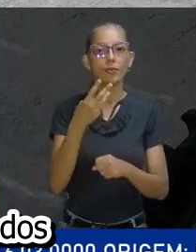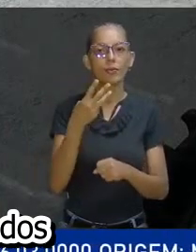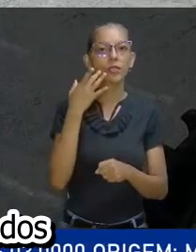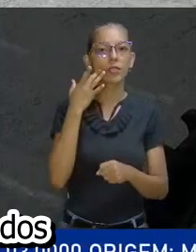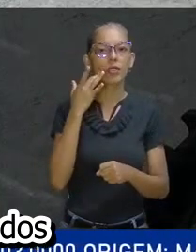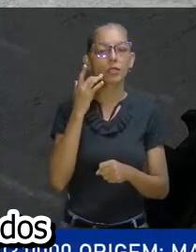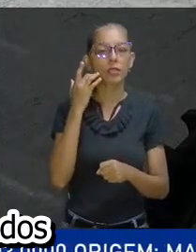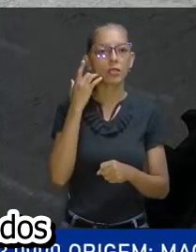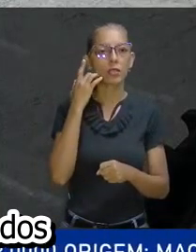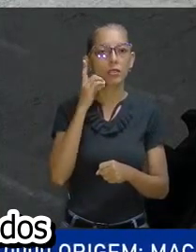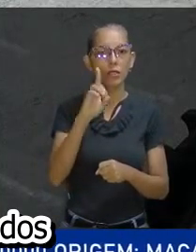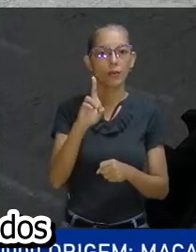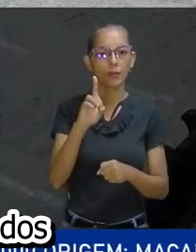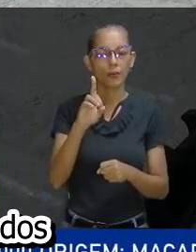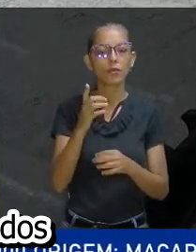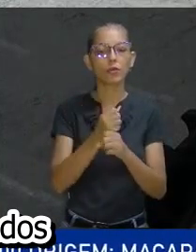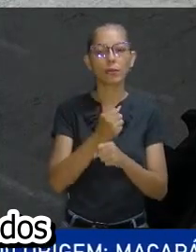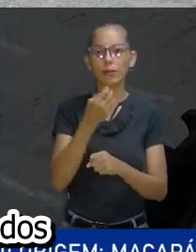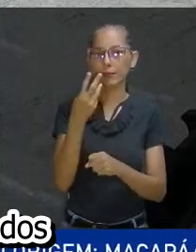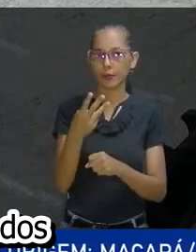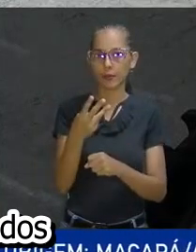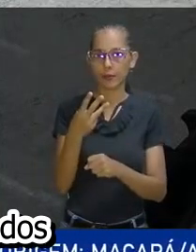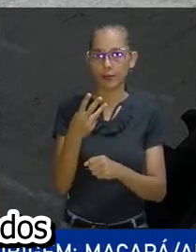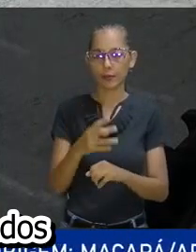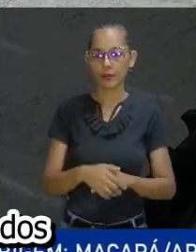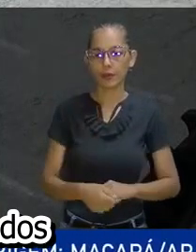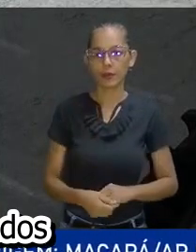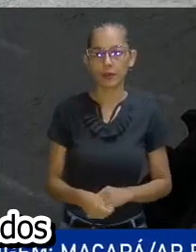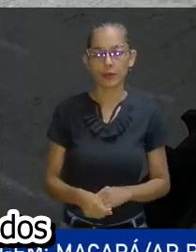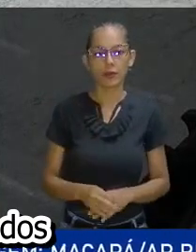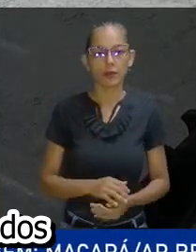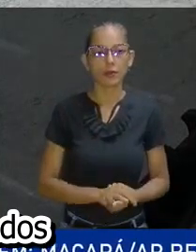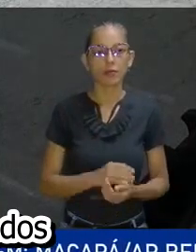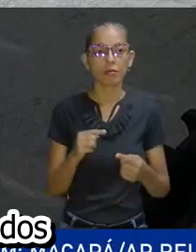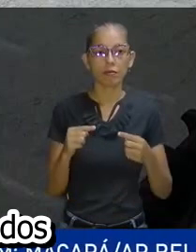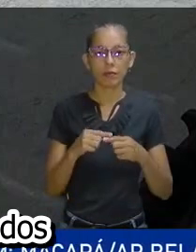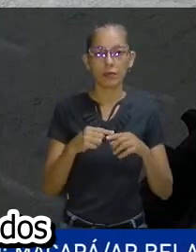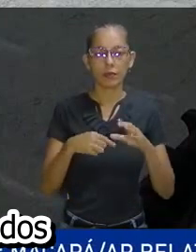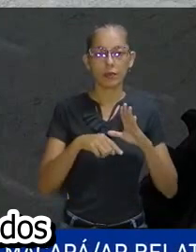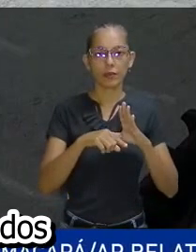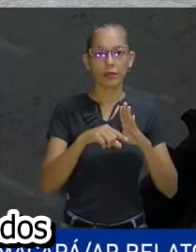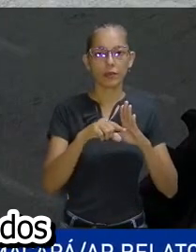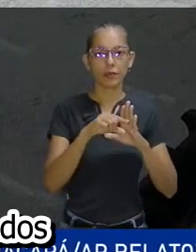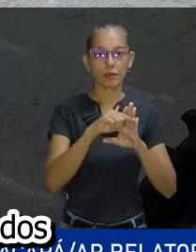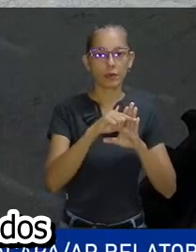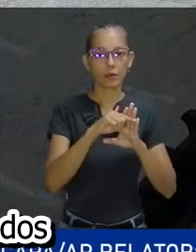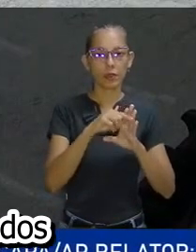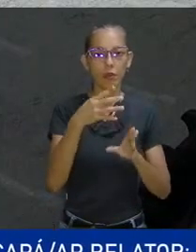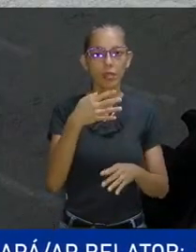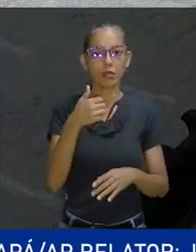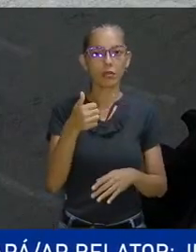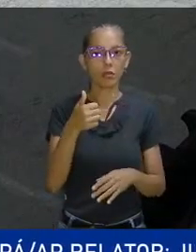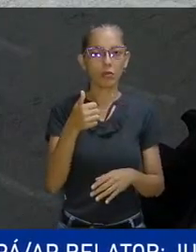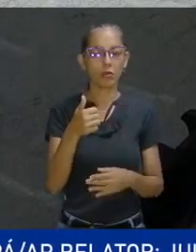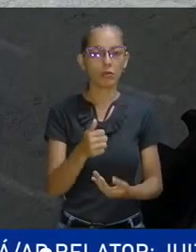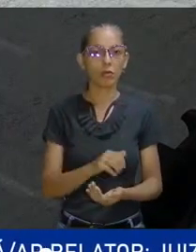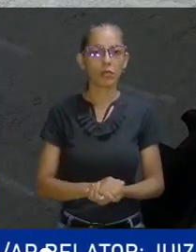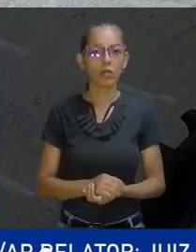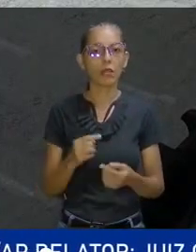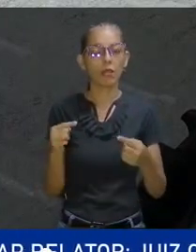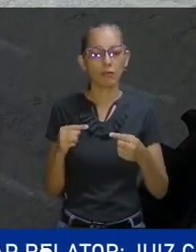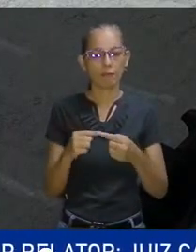requereu a condenação dos representados às sanções do artigo 41A, caput da Lei das Eleições.